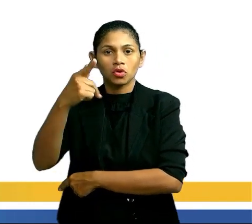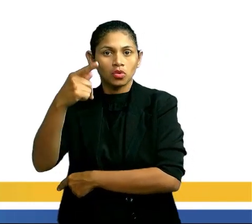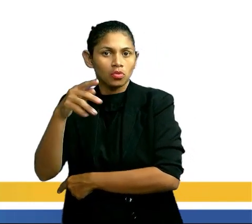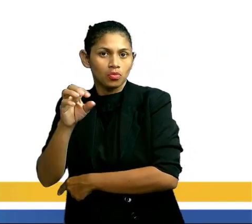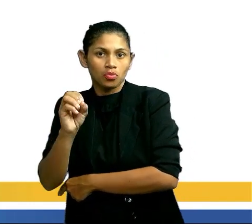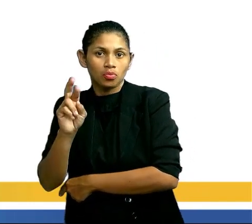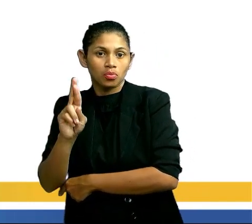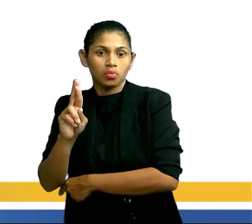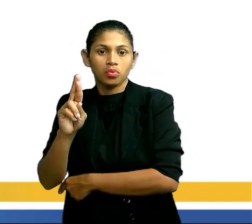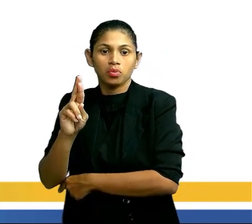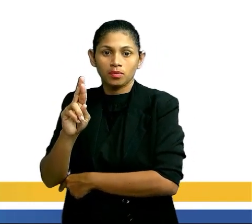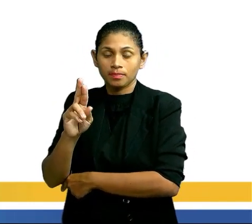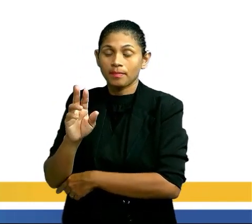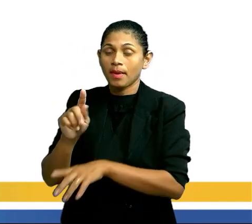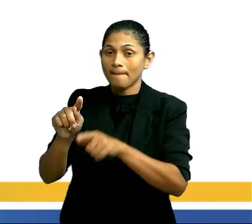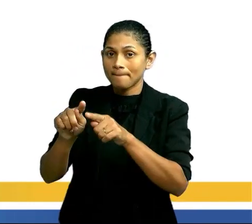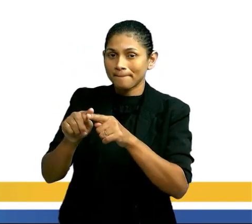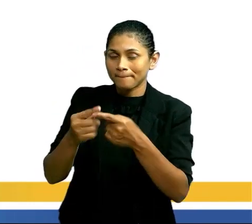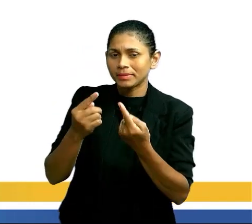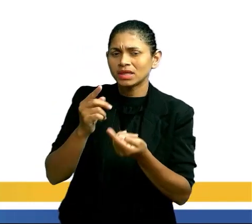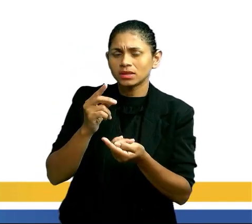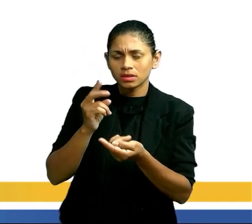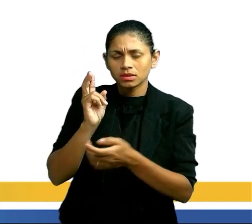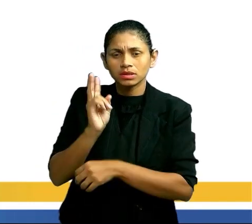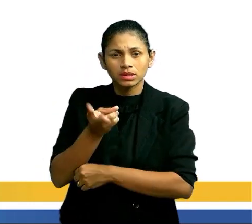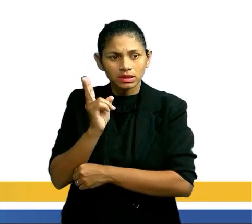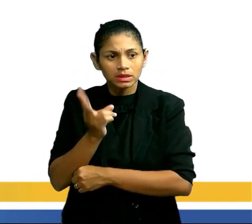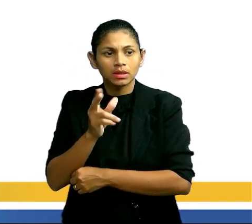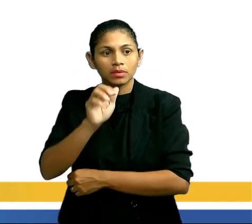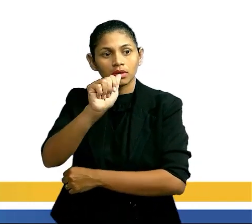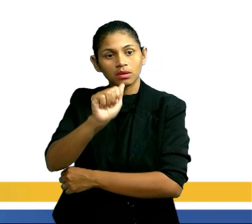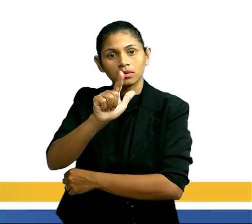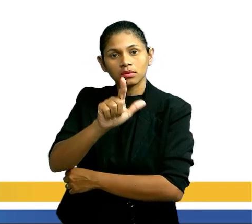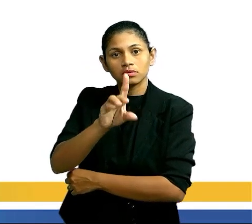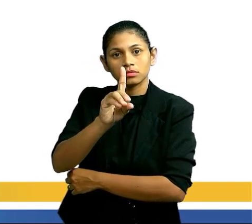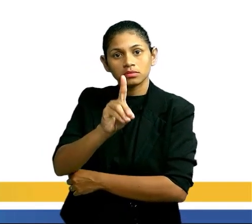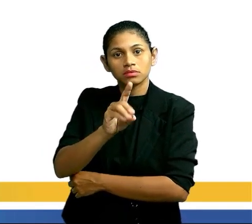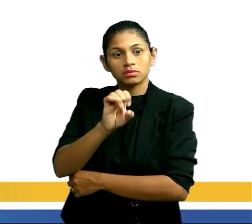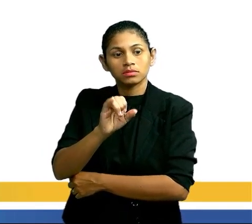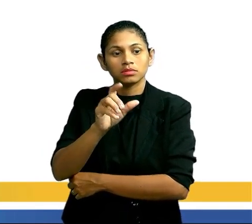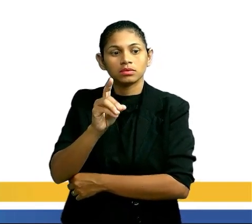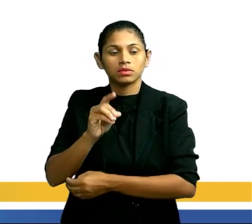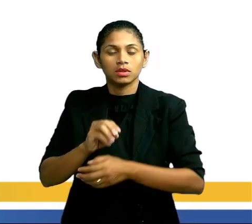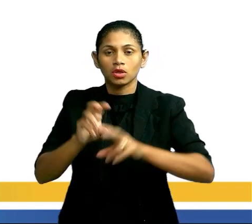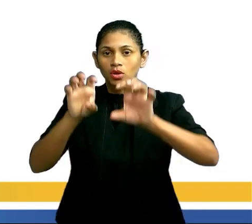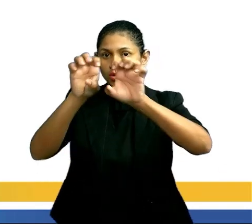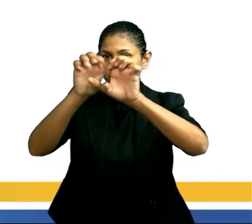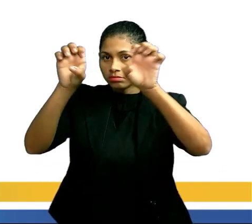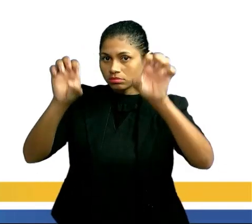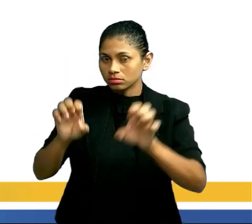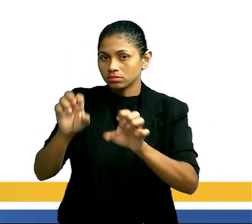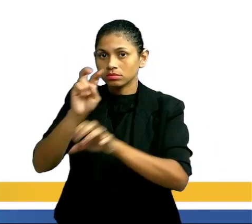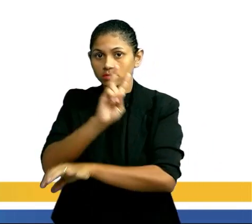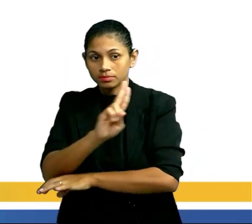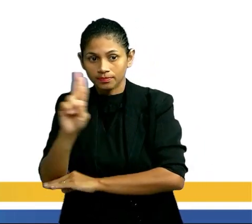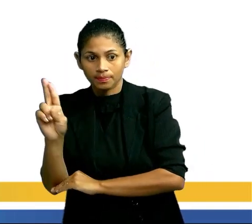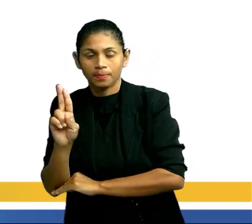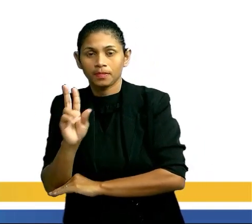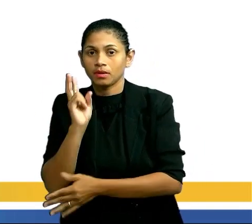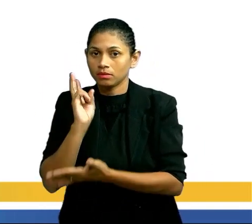mesmo aldeído, mas nós vamos entender já já o porquê de formila. Bom, a nomenclatura, ela segue a mesma